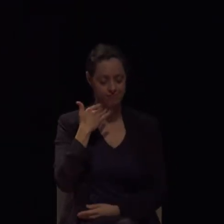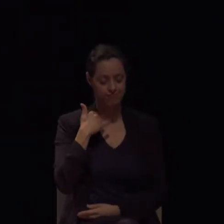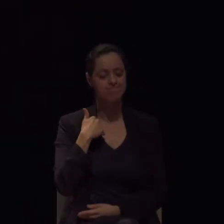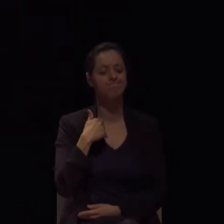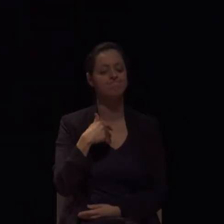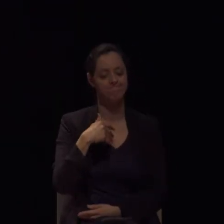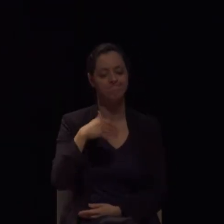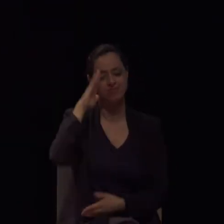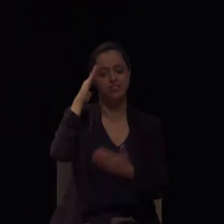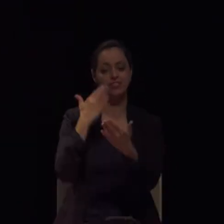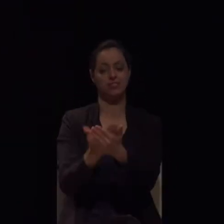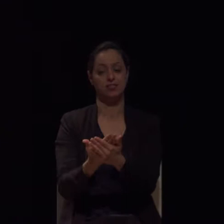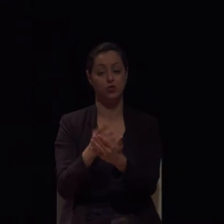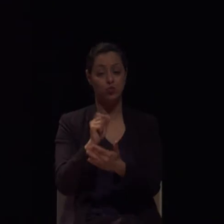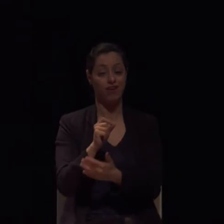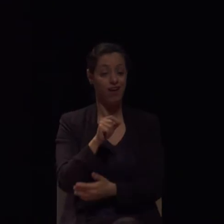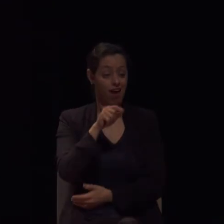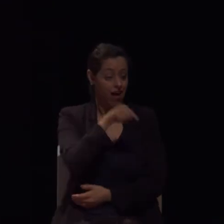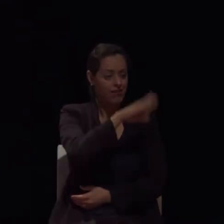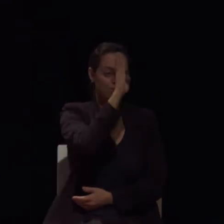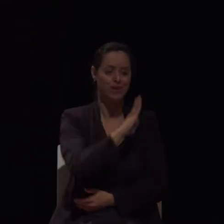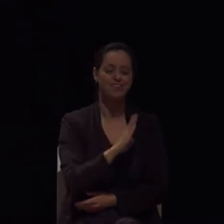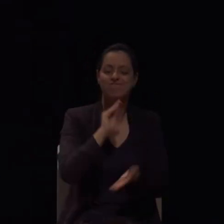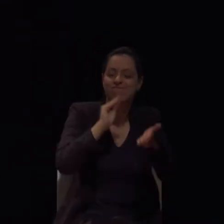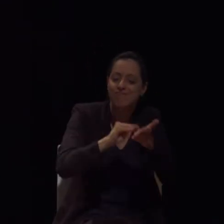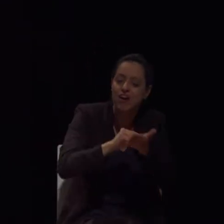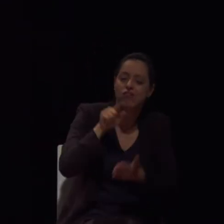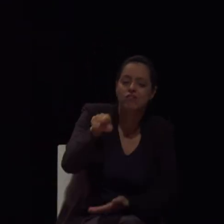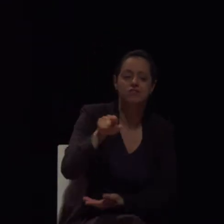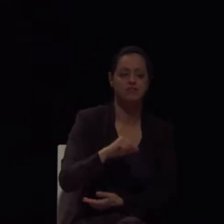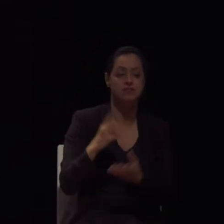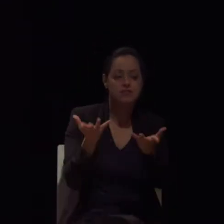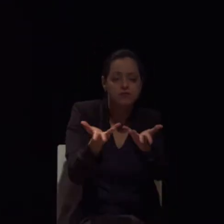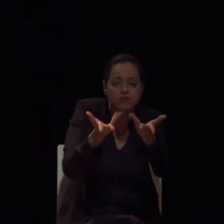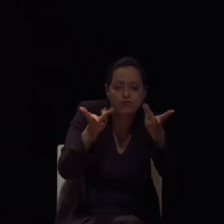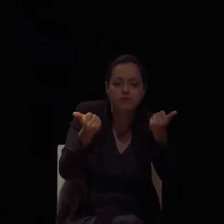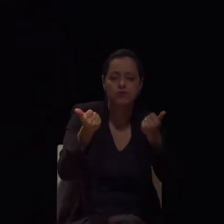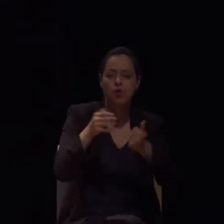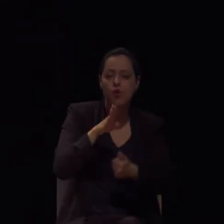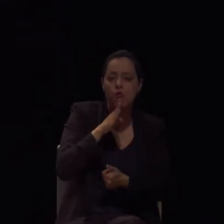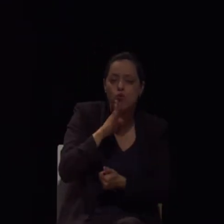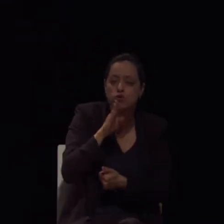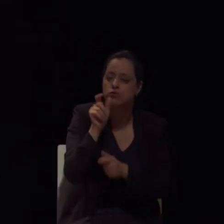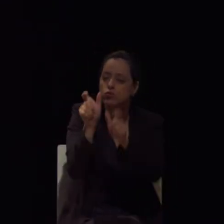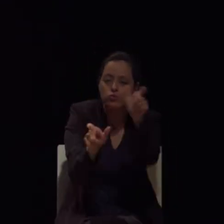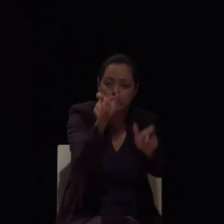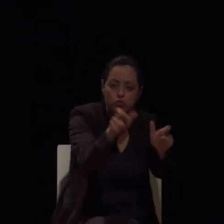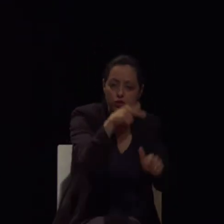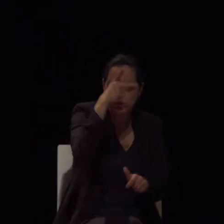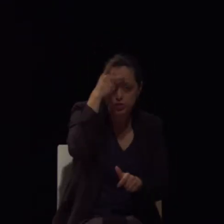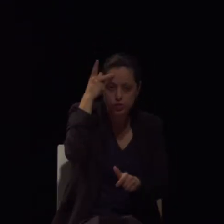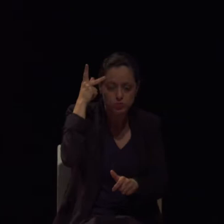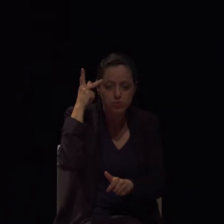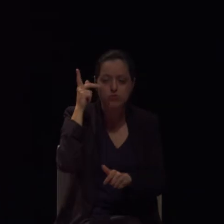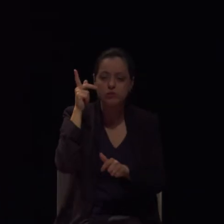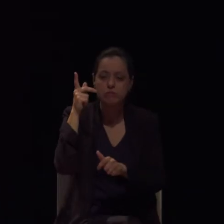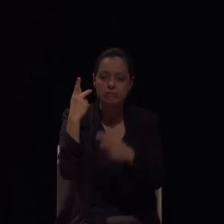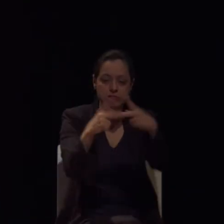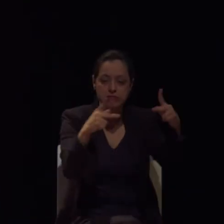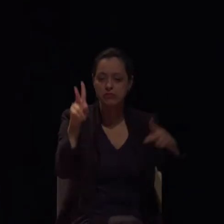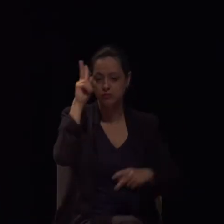negado na nossa formação de educadores é isso que nós não temos